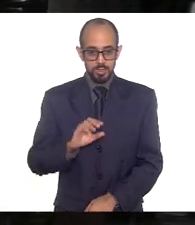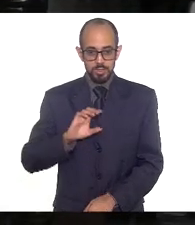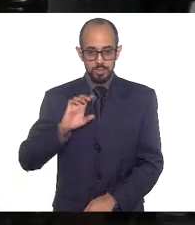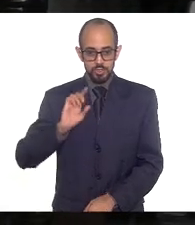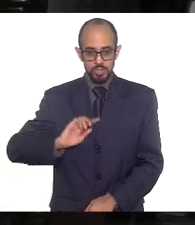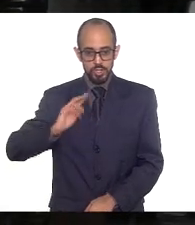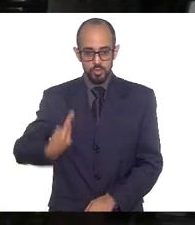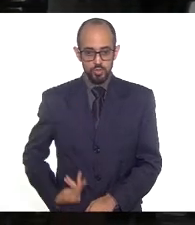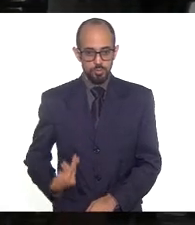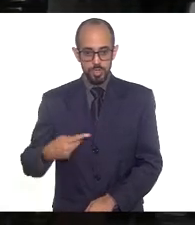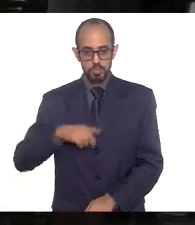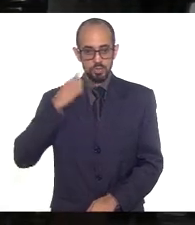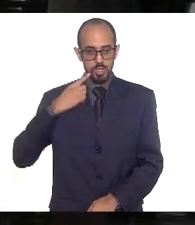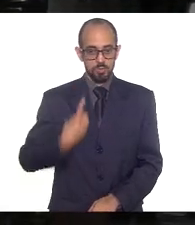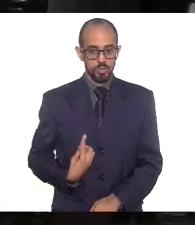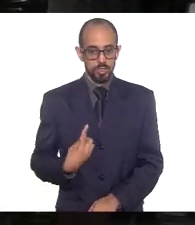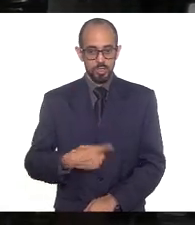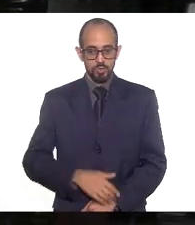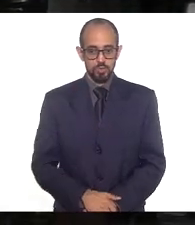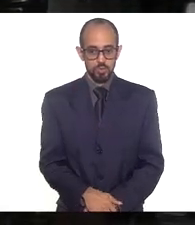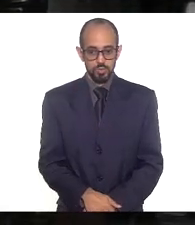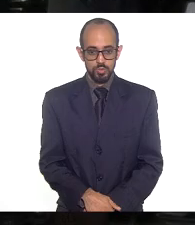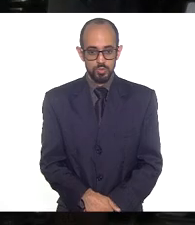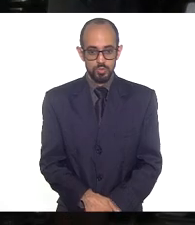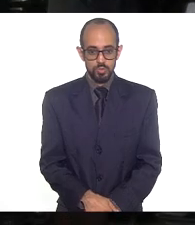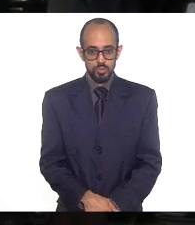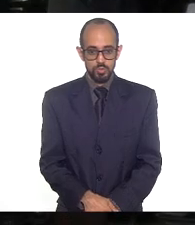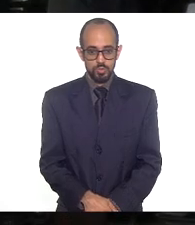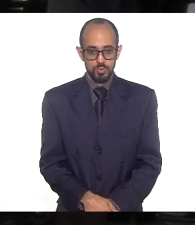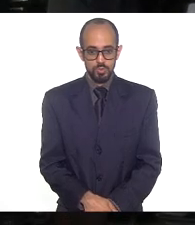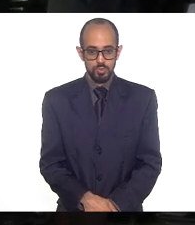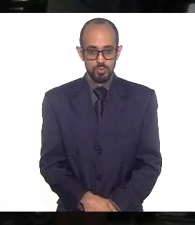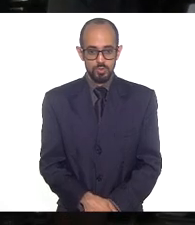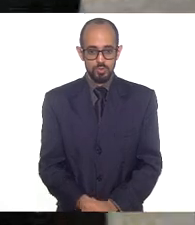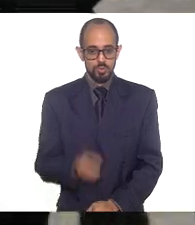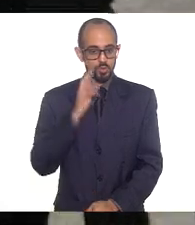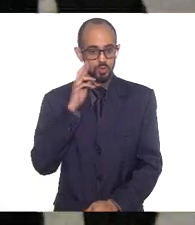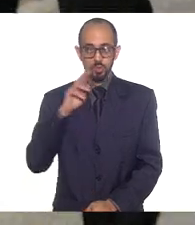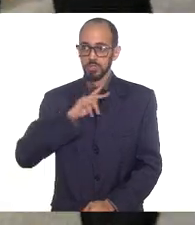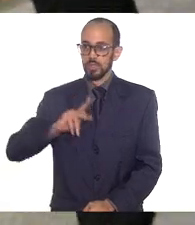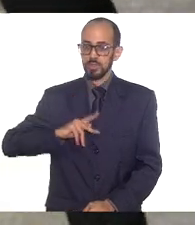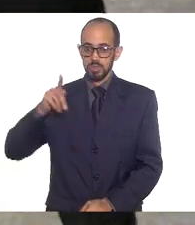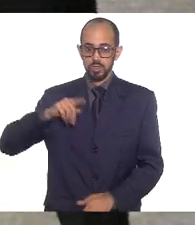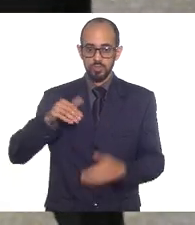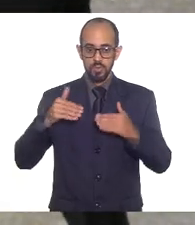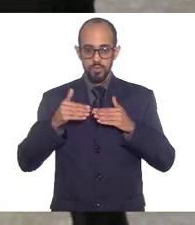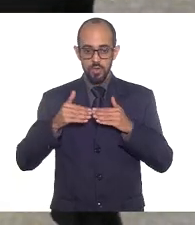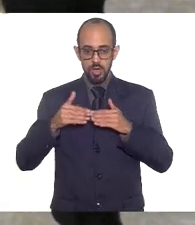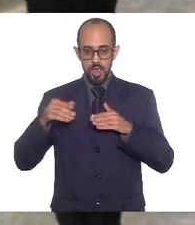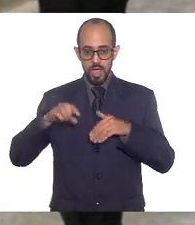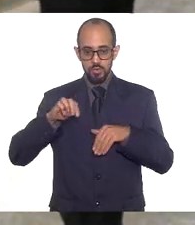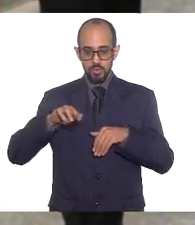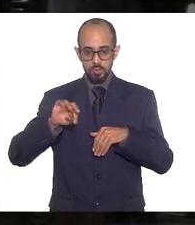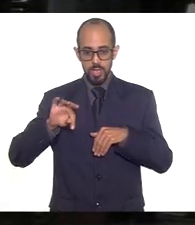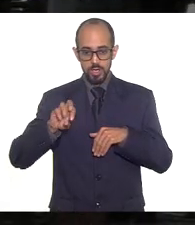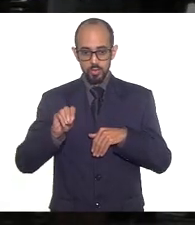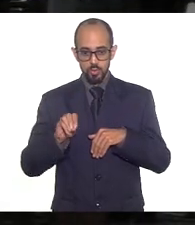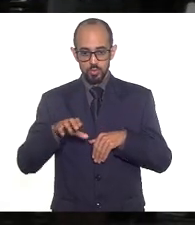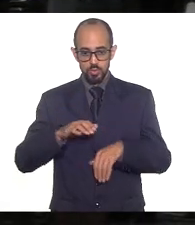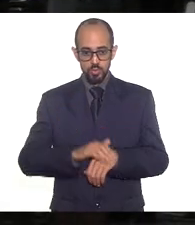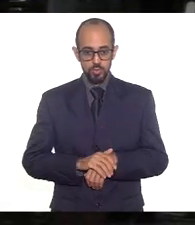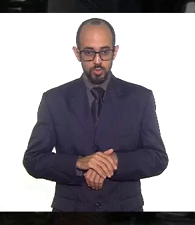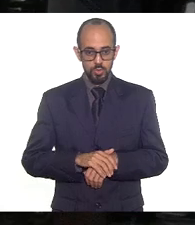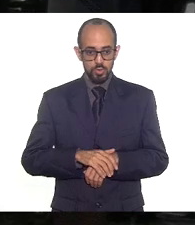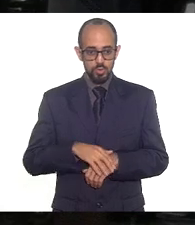humanos da vida que tá Dani Monteiro Presidente parecer favorável no mérito